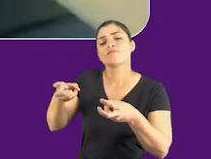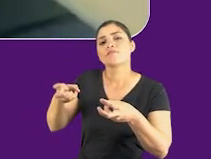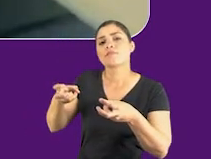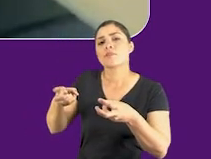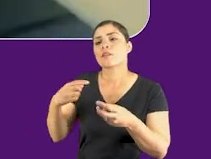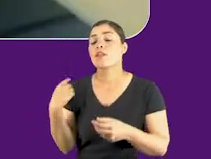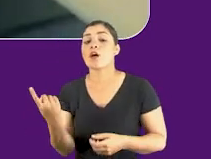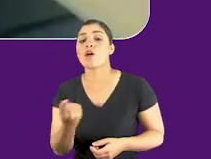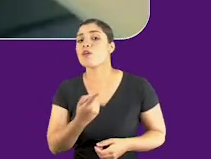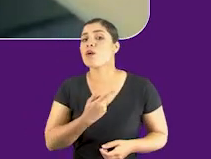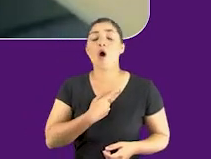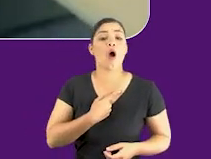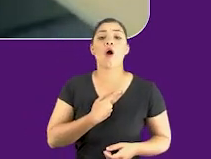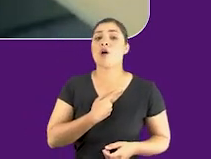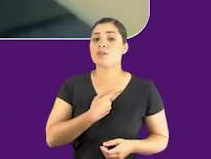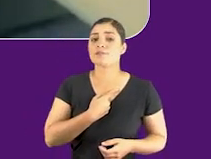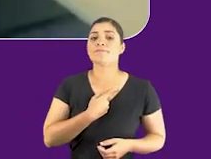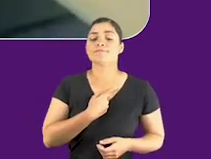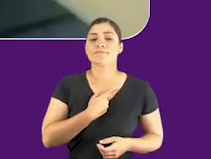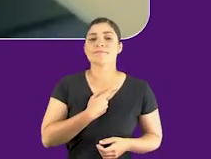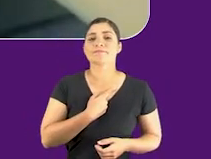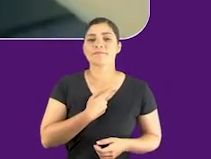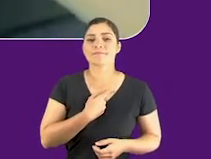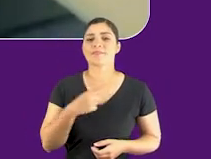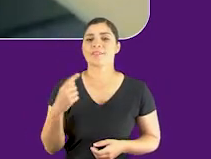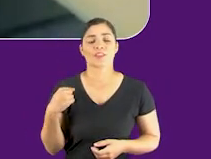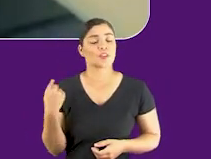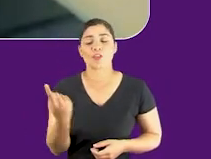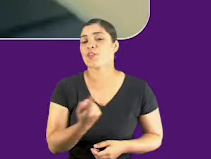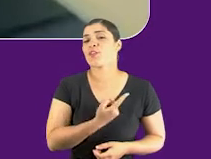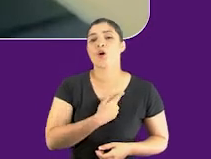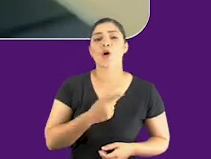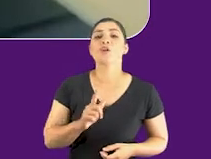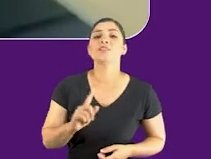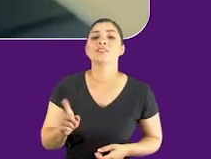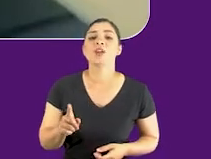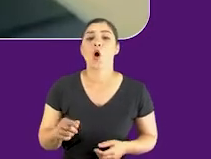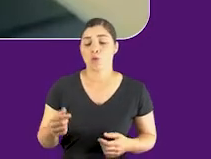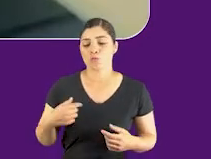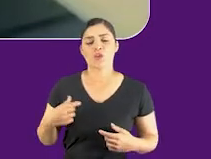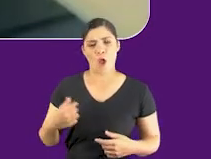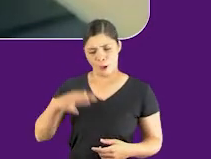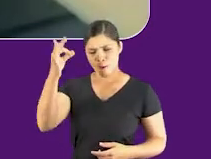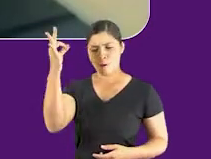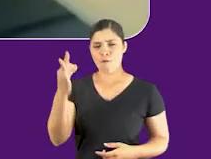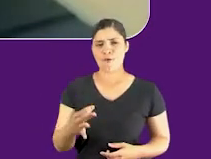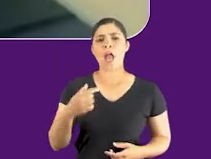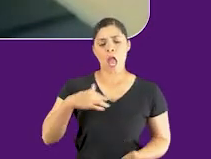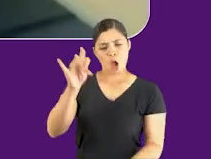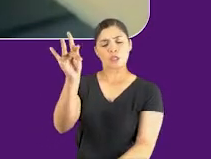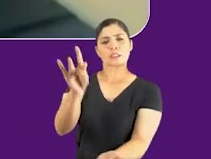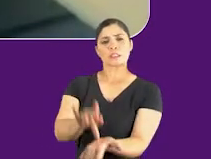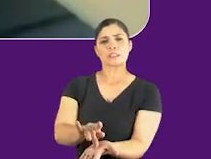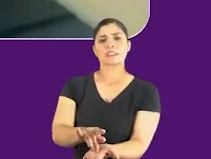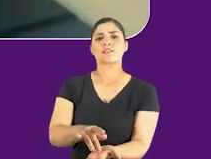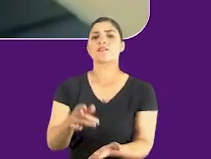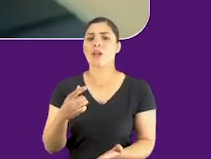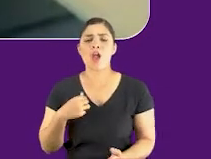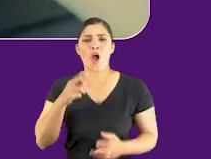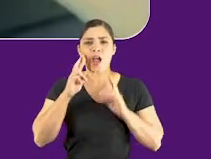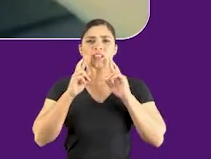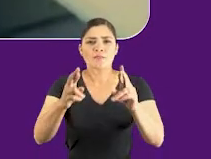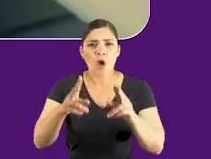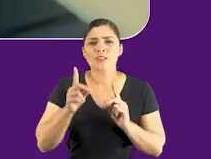que nós não somos que parece óbvio né até ridículo dizer isso nós não somos os donos da verdade nós não